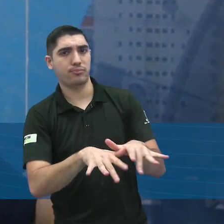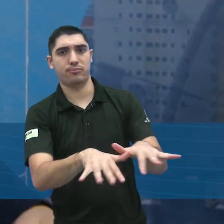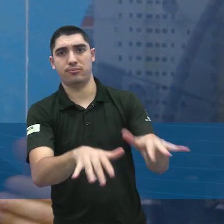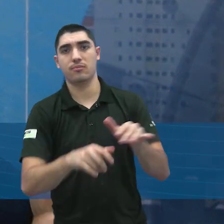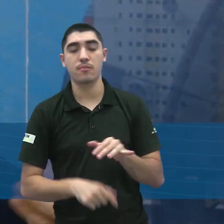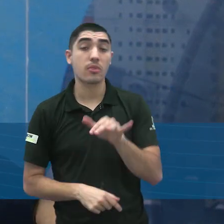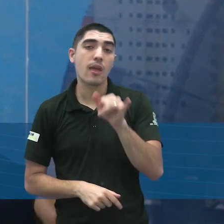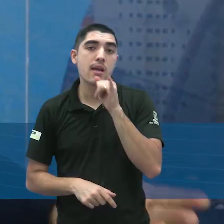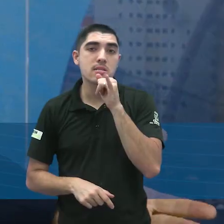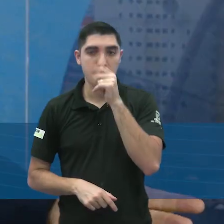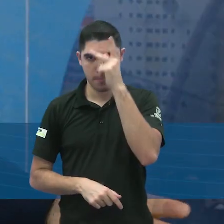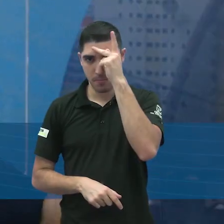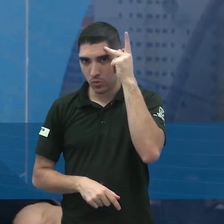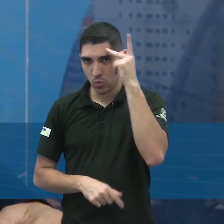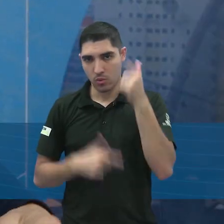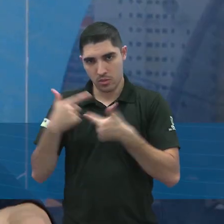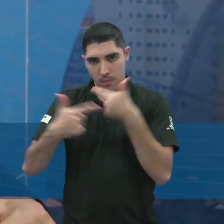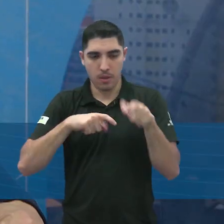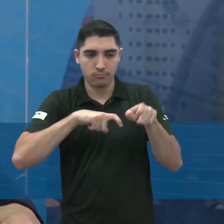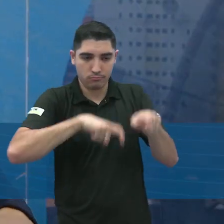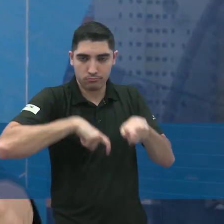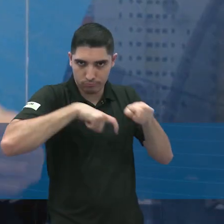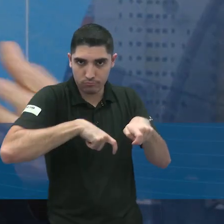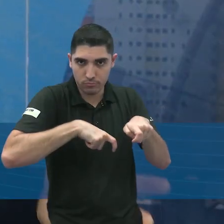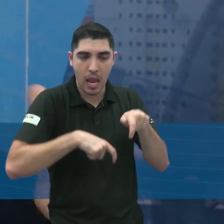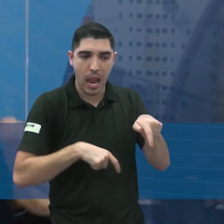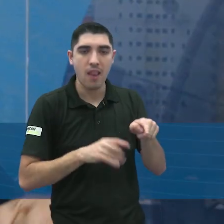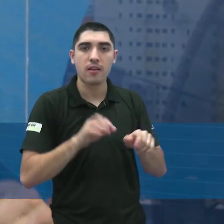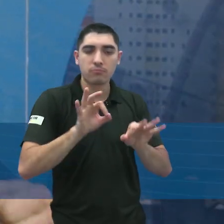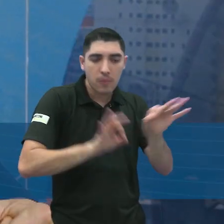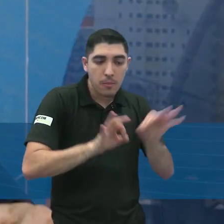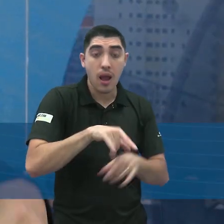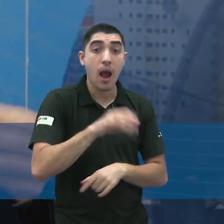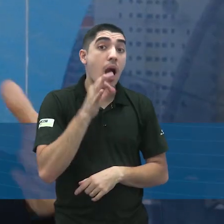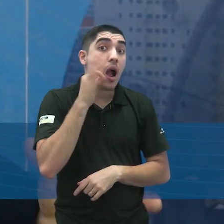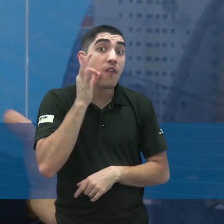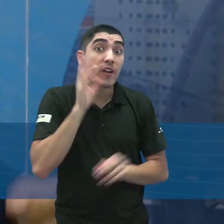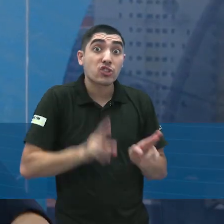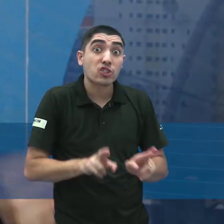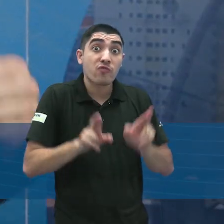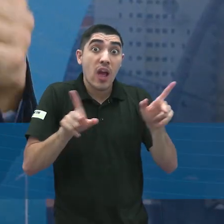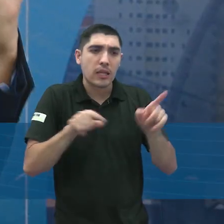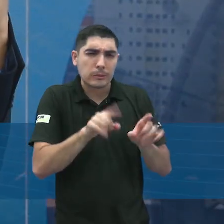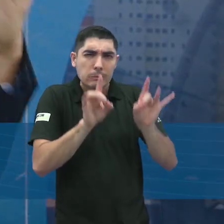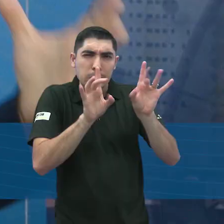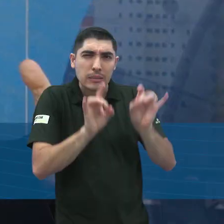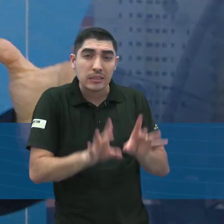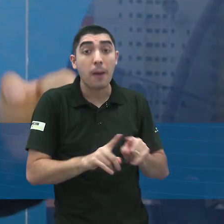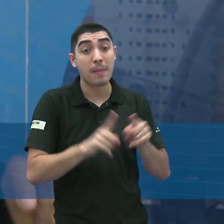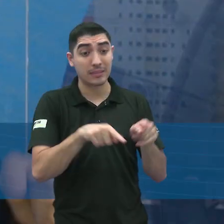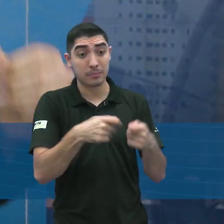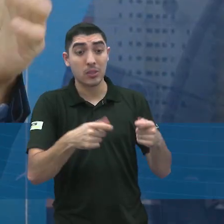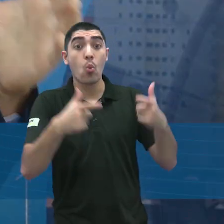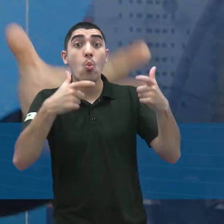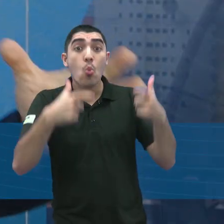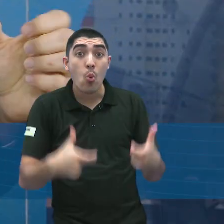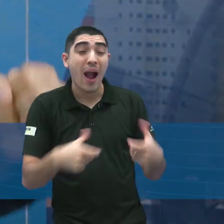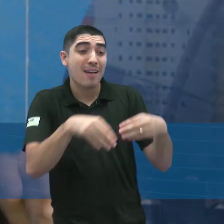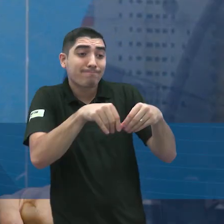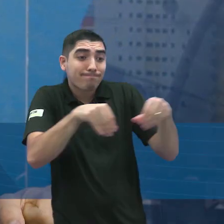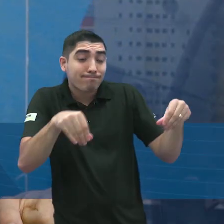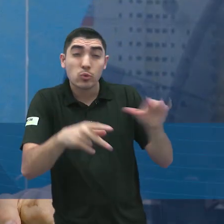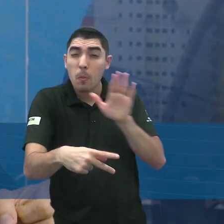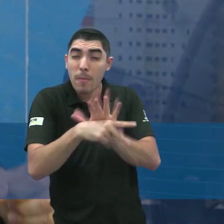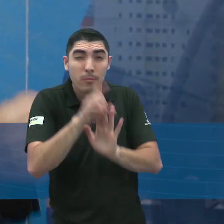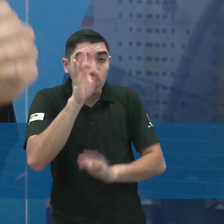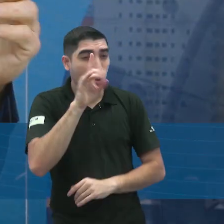exemplo, um produtor, ele produz um café especial, e esse café especial ele precisa estar numa região onde é propícia